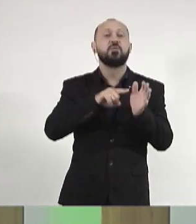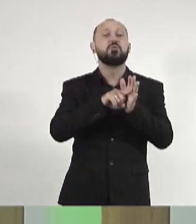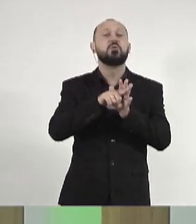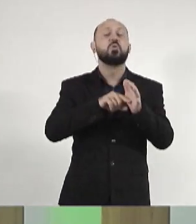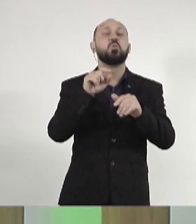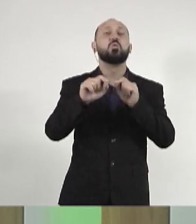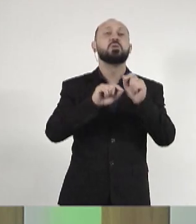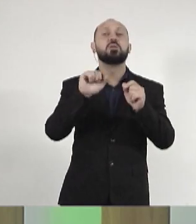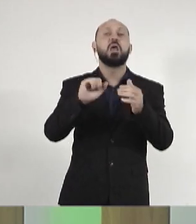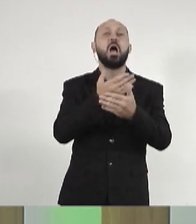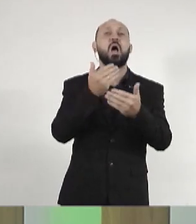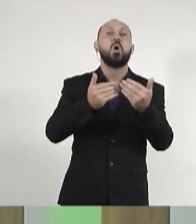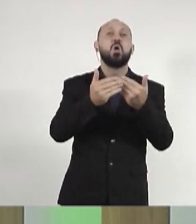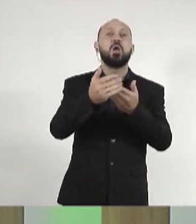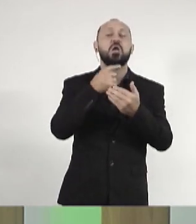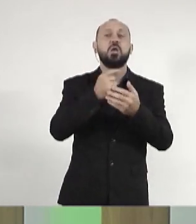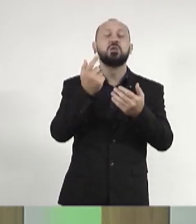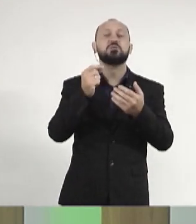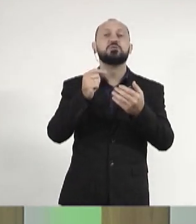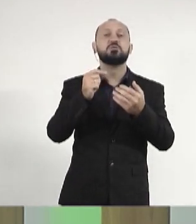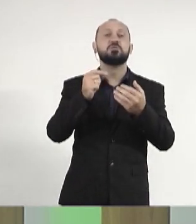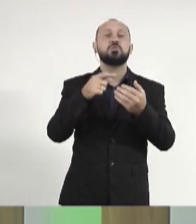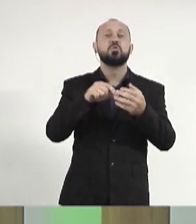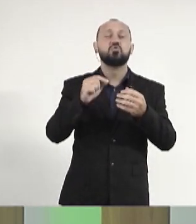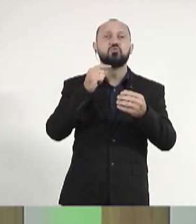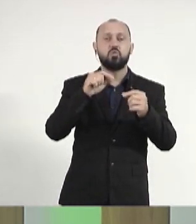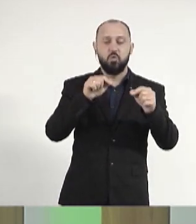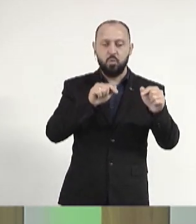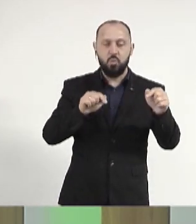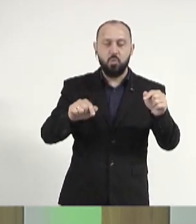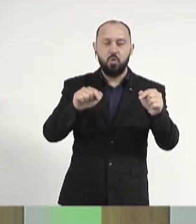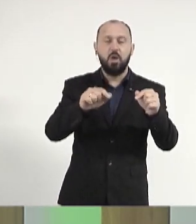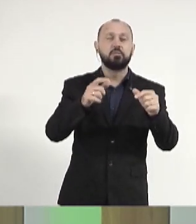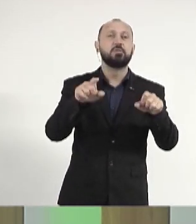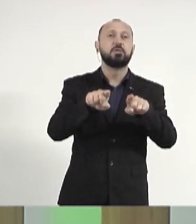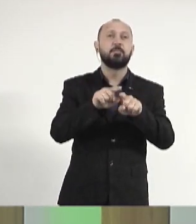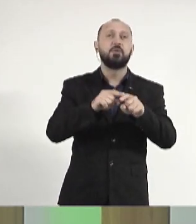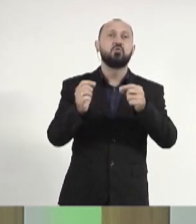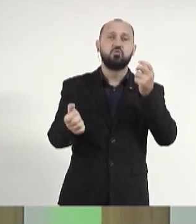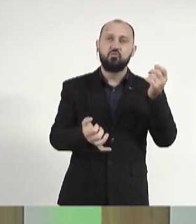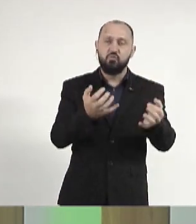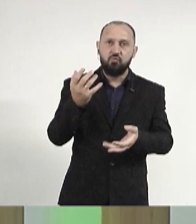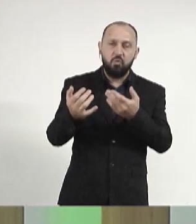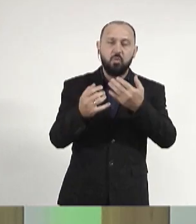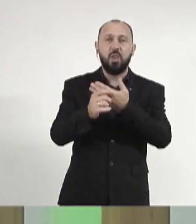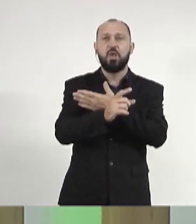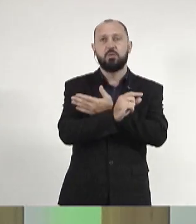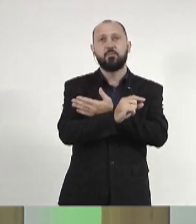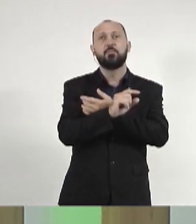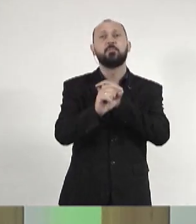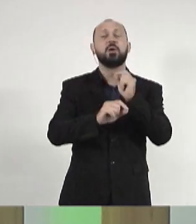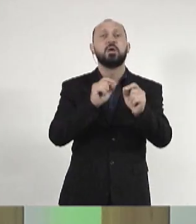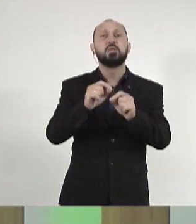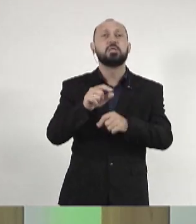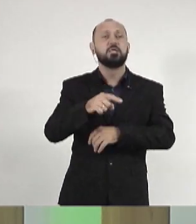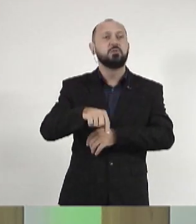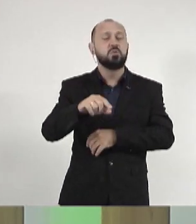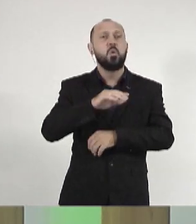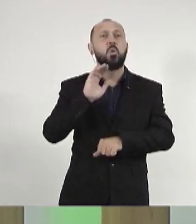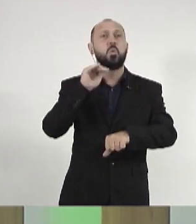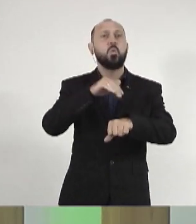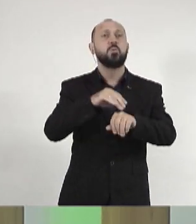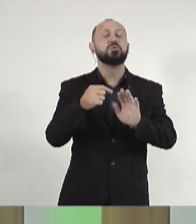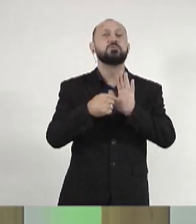está ocasionando esse aumento nos focos de queimadas no Pantanal, justamente para que nenhum culpado